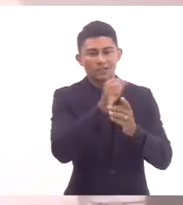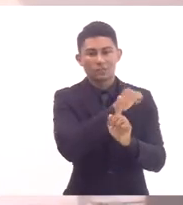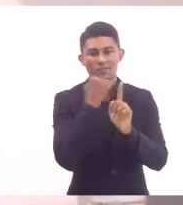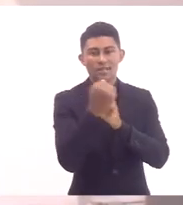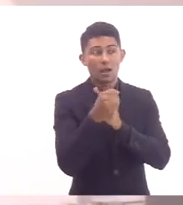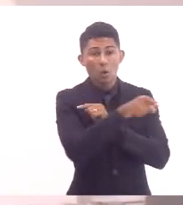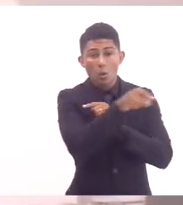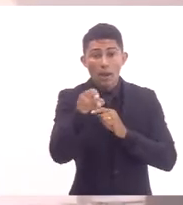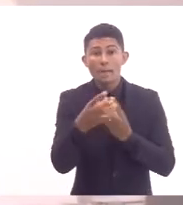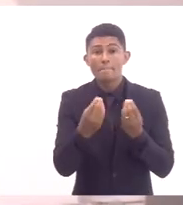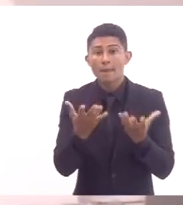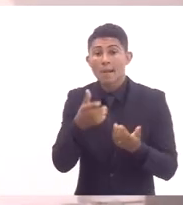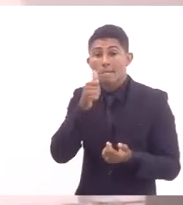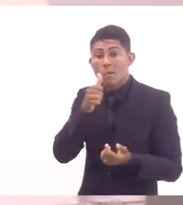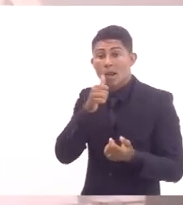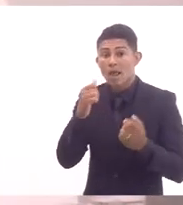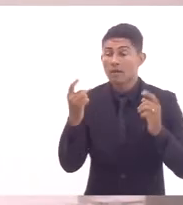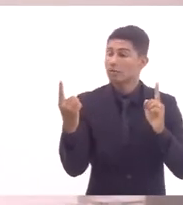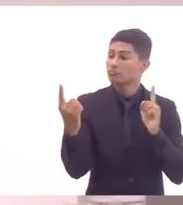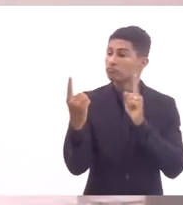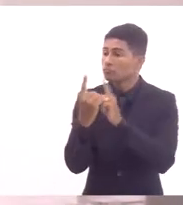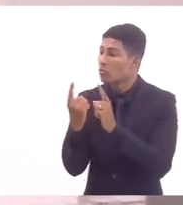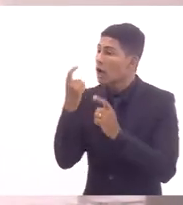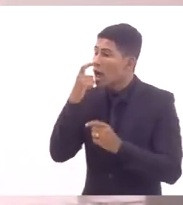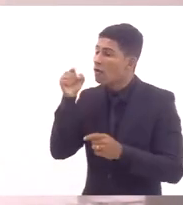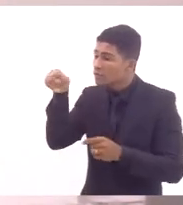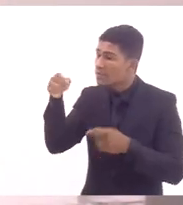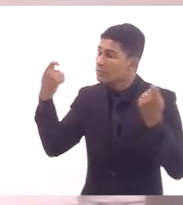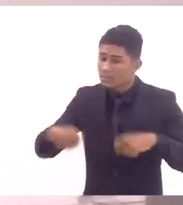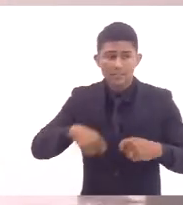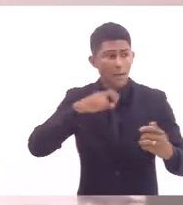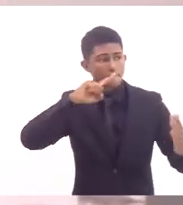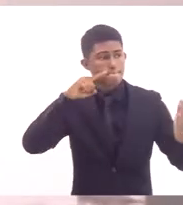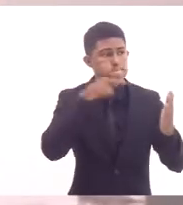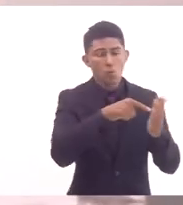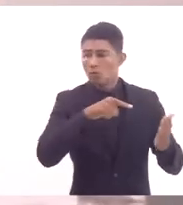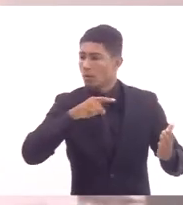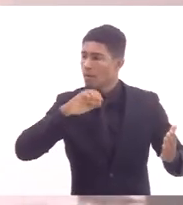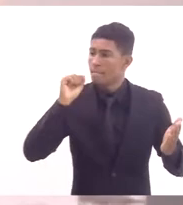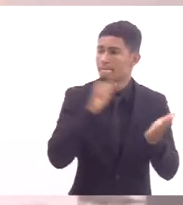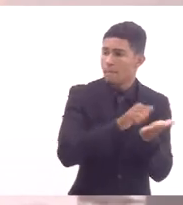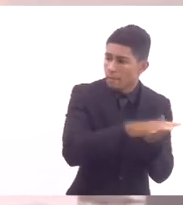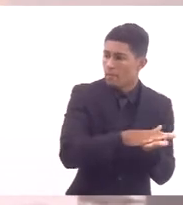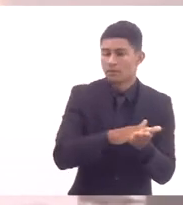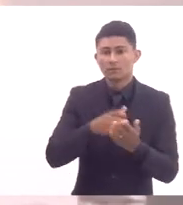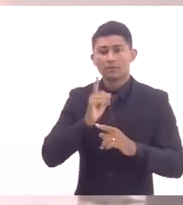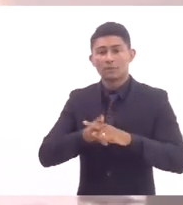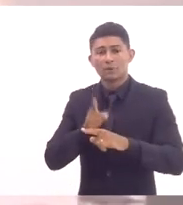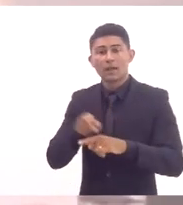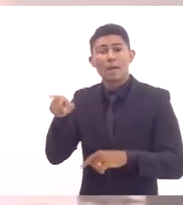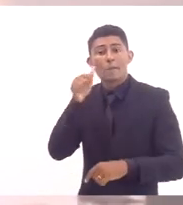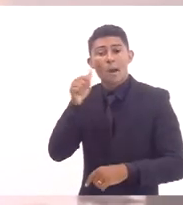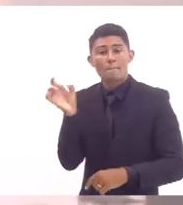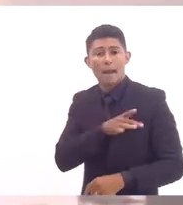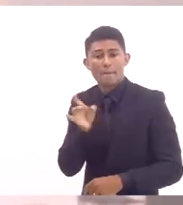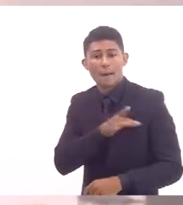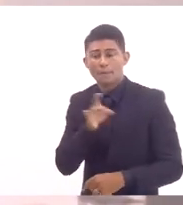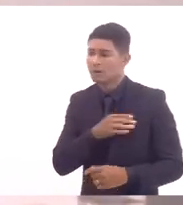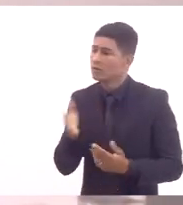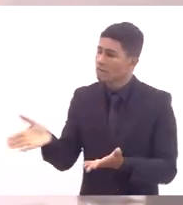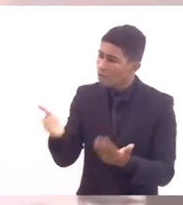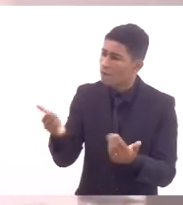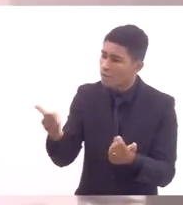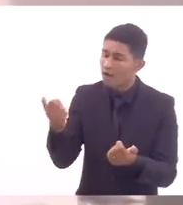achando que se fizer já denunciamos parecer que eram em suma umas fáceis umas prostitutas então desde que abriu uma